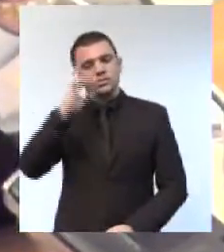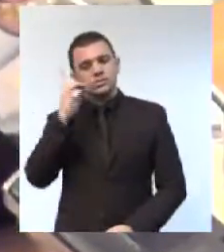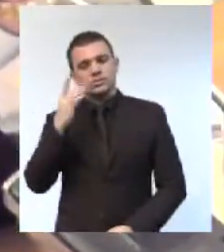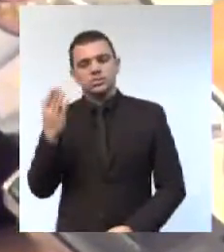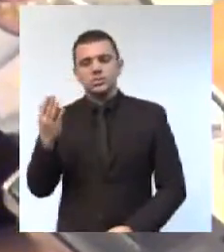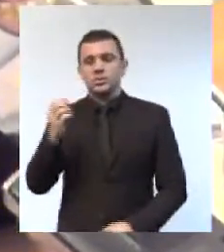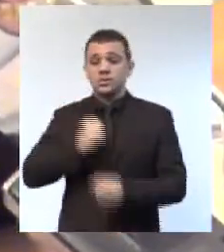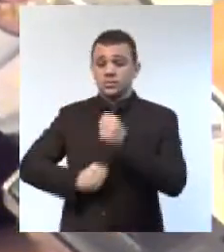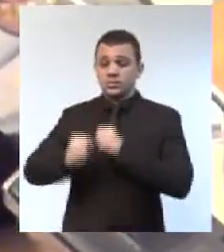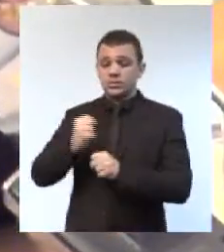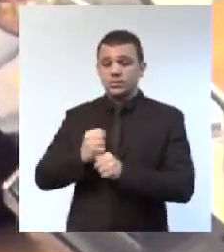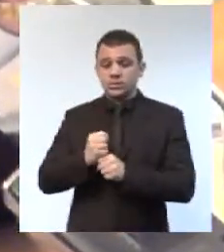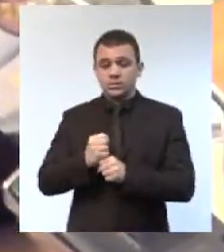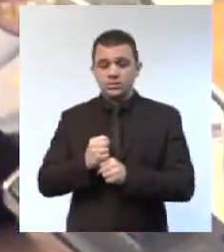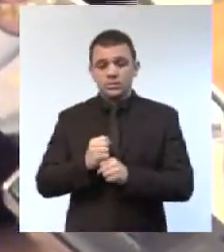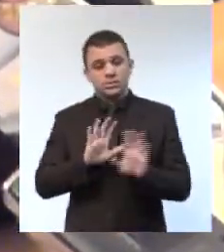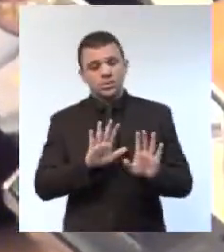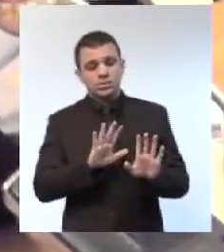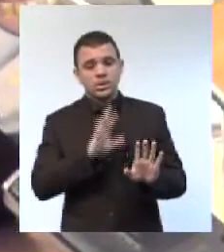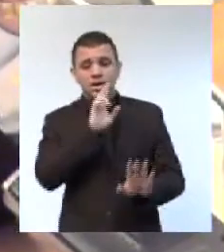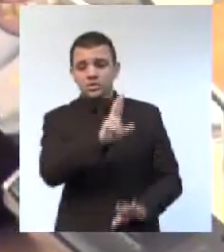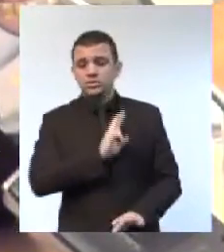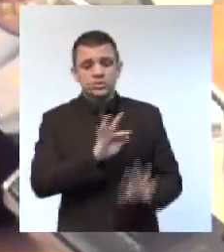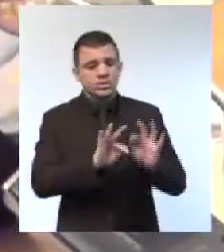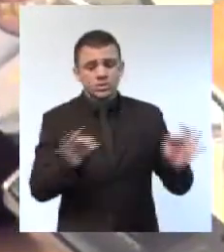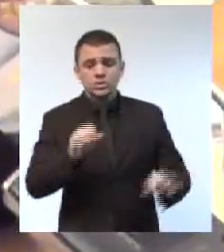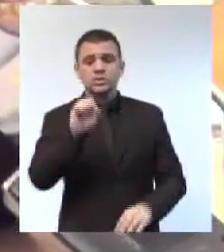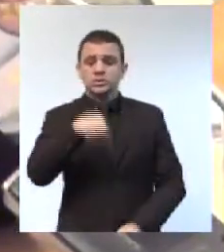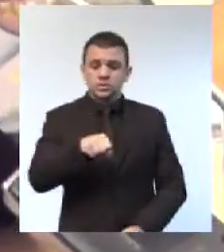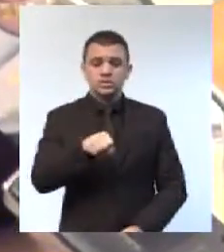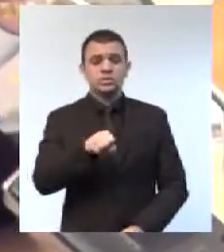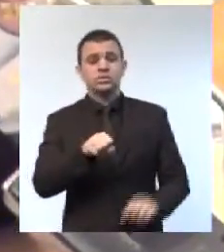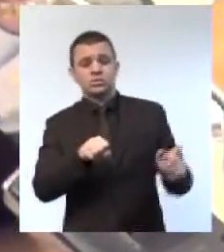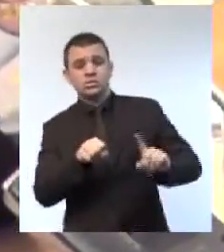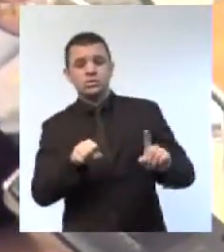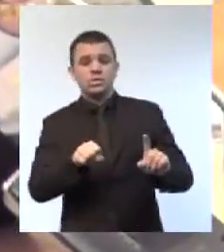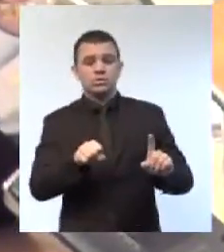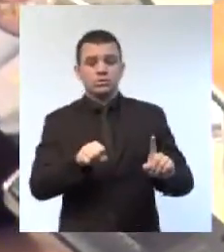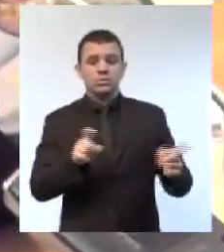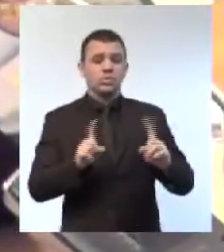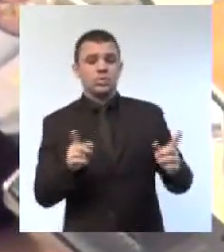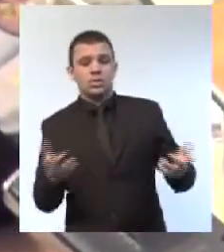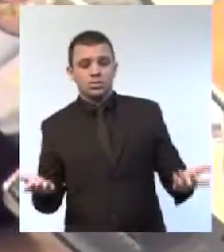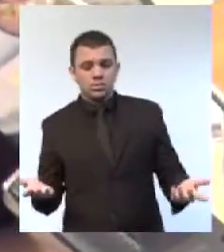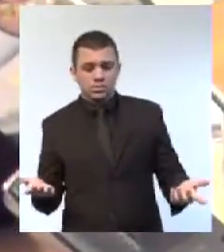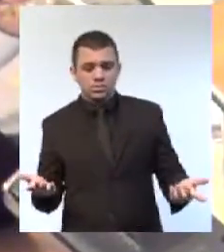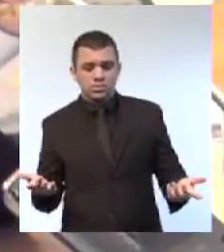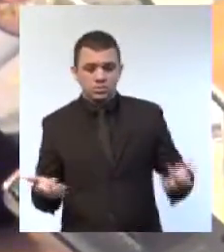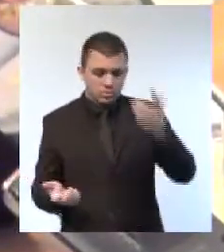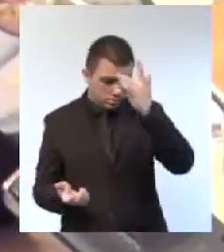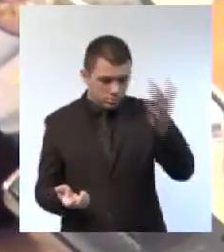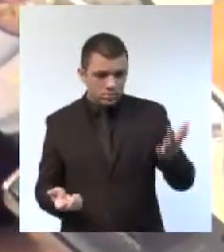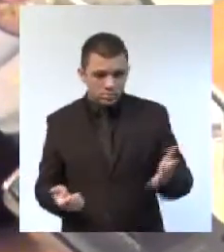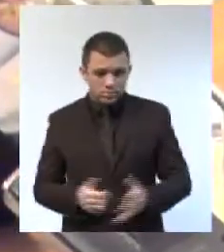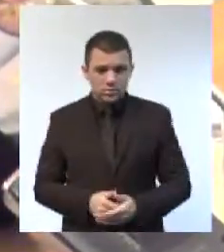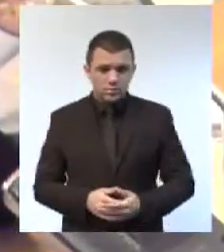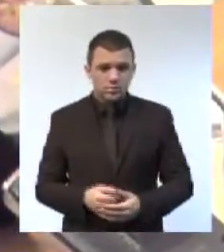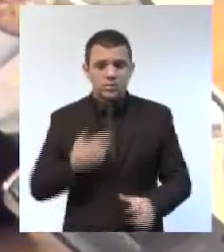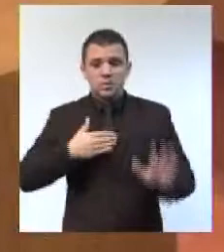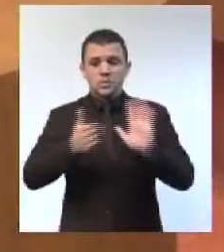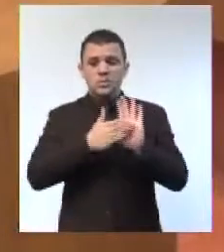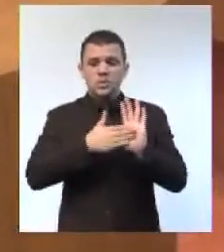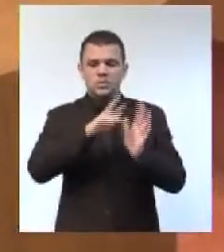difícil. É sim ou não? É sim ou não? Se deveria ter interferência... Eu li para Vossa Excelência tudo o que aconteceu.